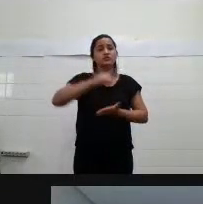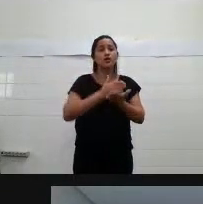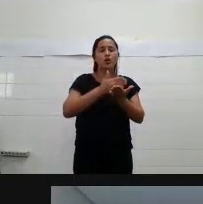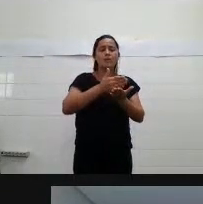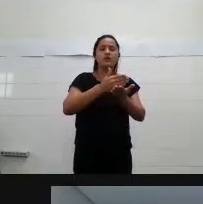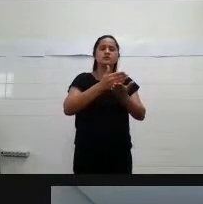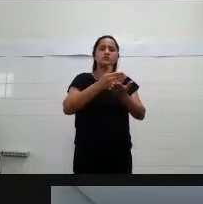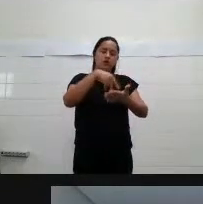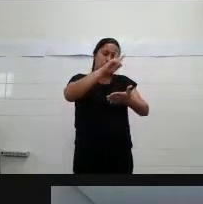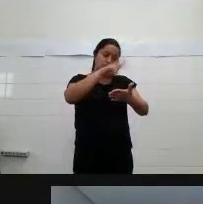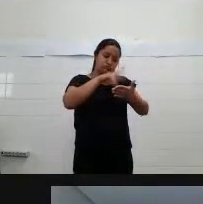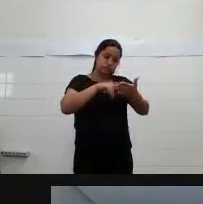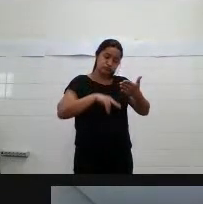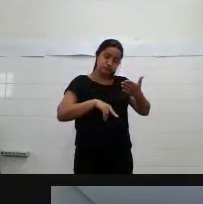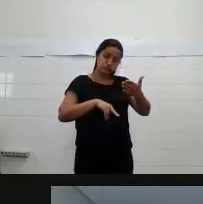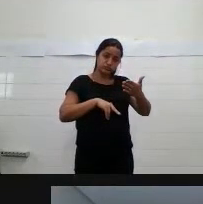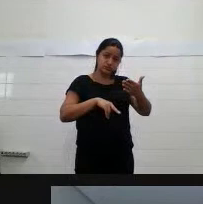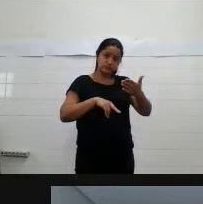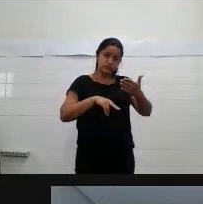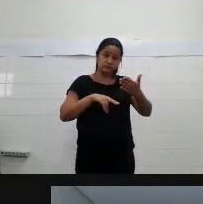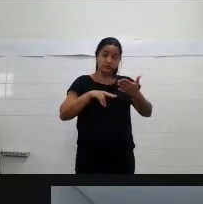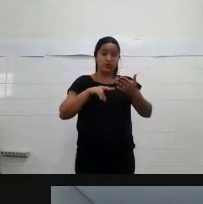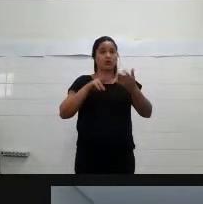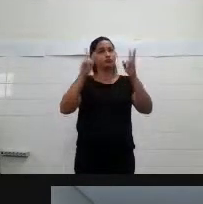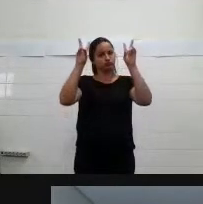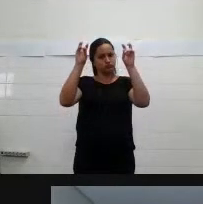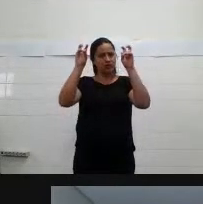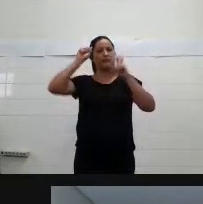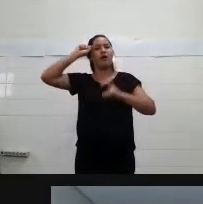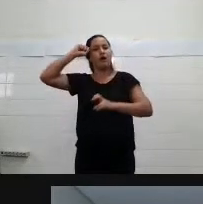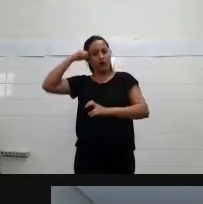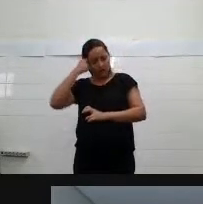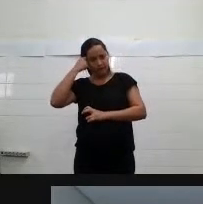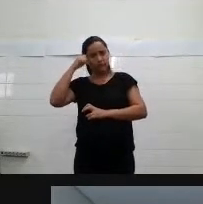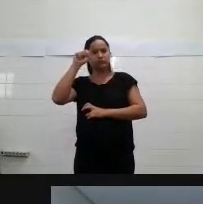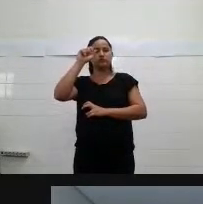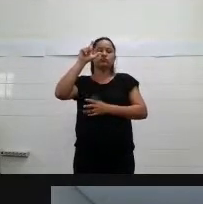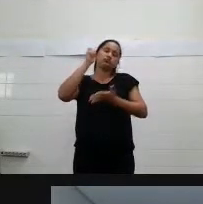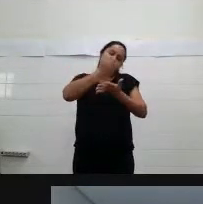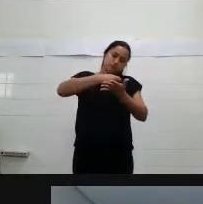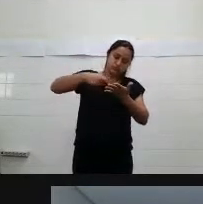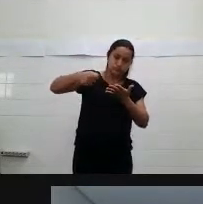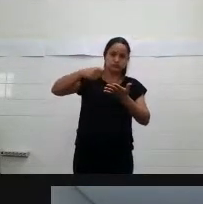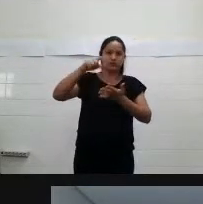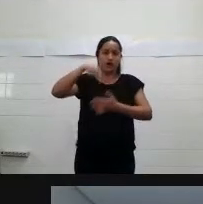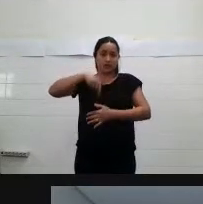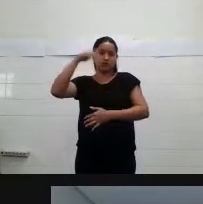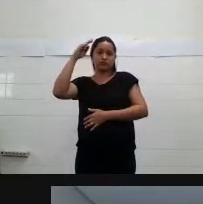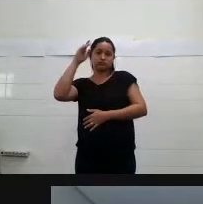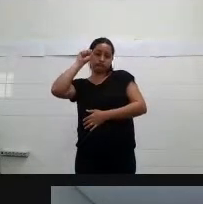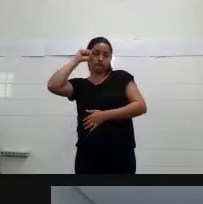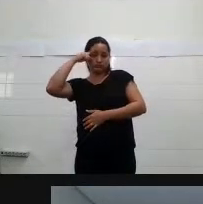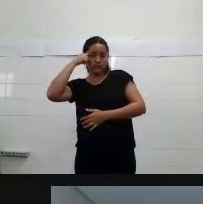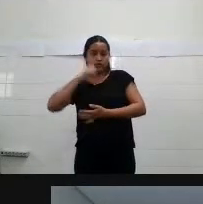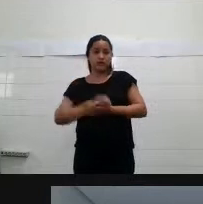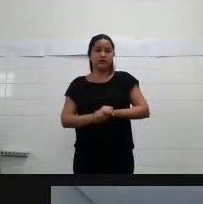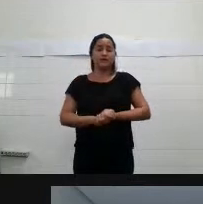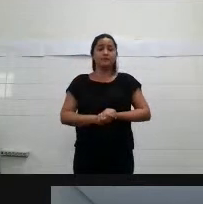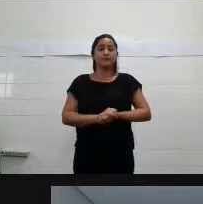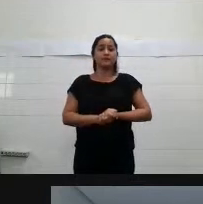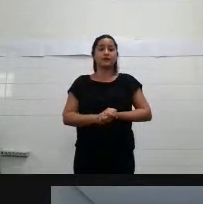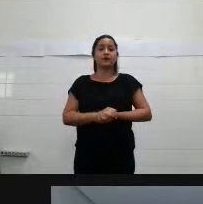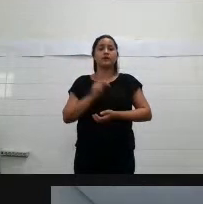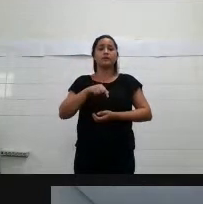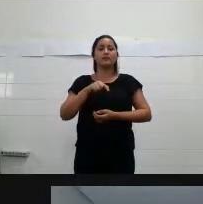leitura em relação a afro-brasileiros e intelectuais, escritores e escritoras afro-brasileiros, pela antologia. E pela